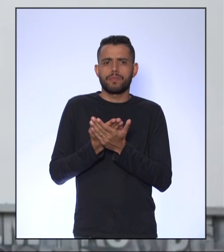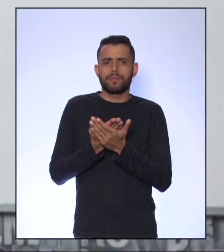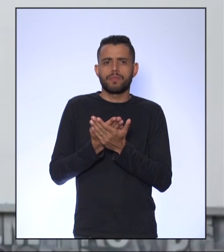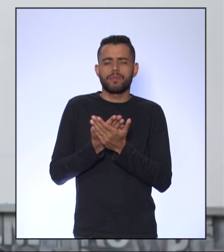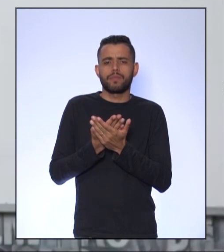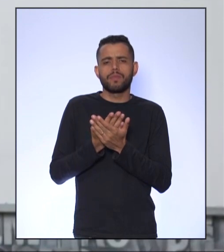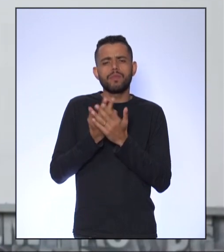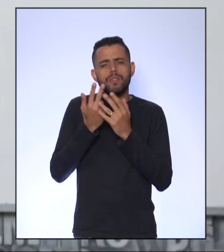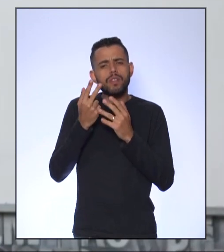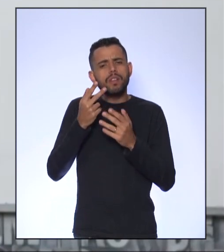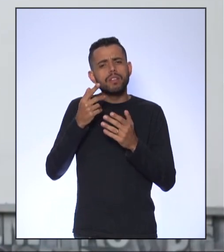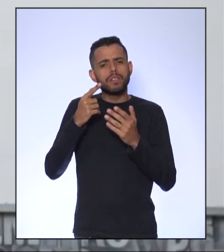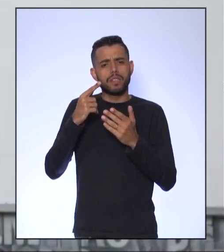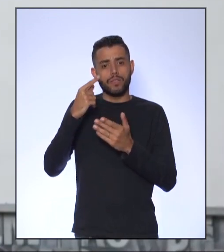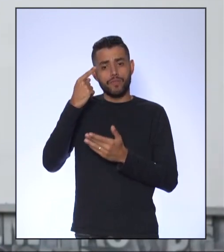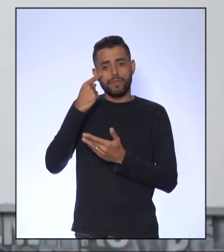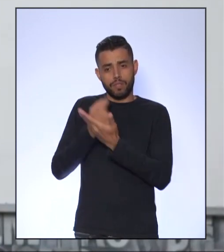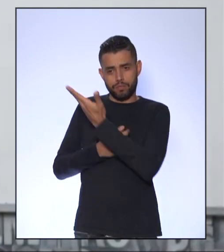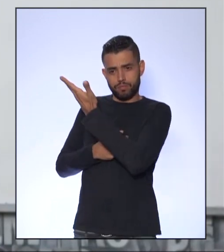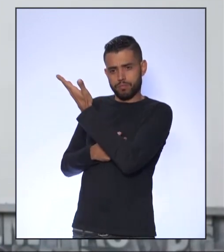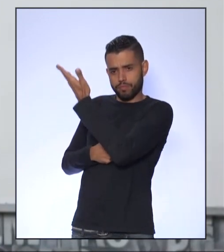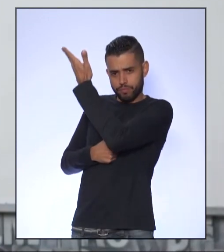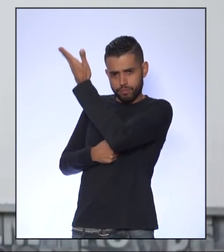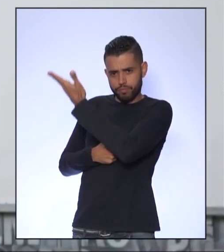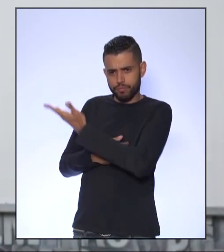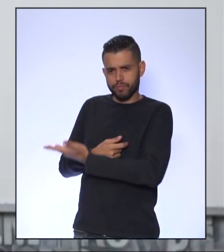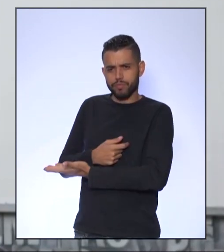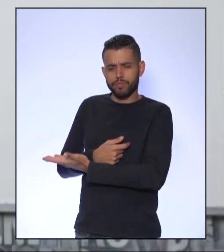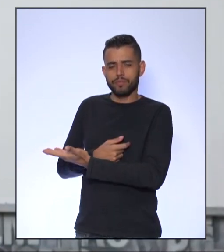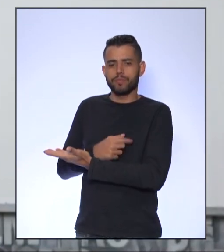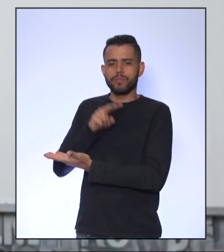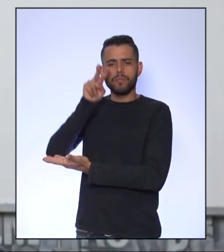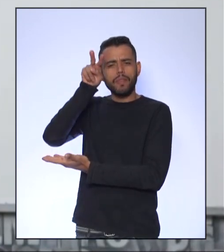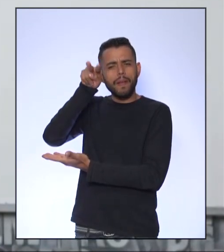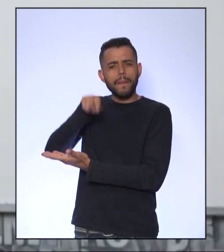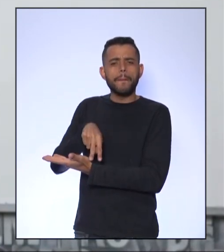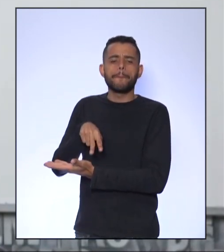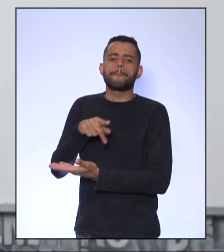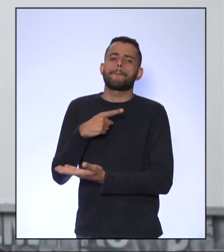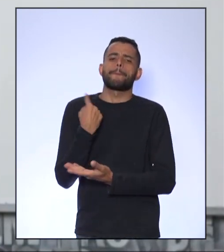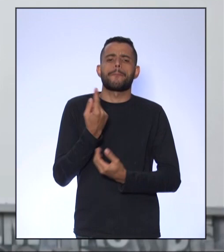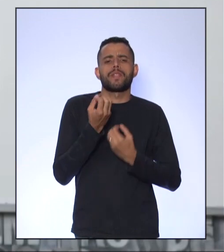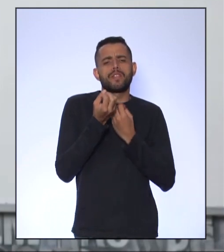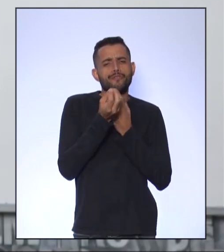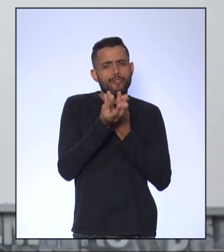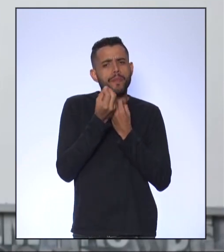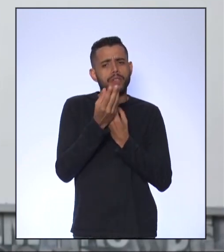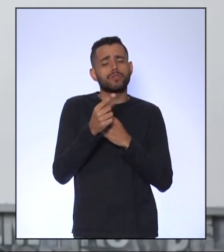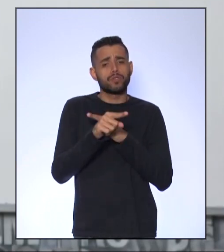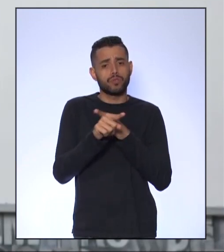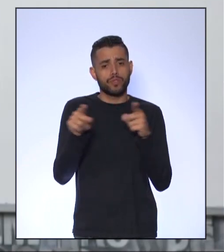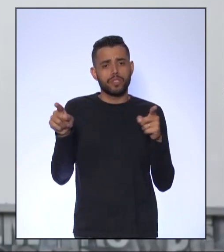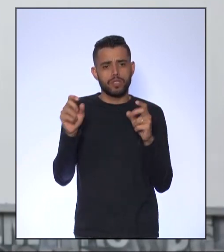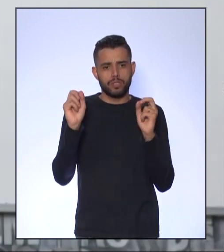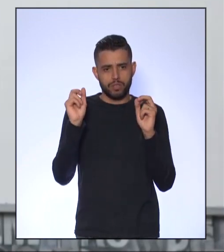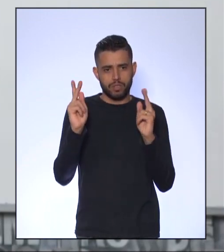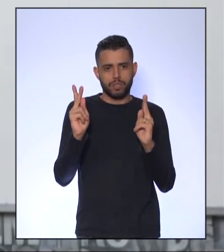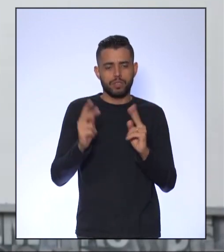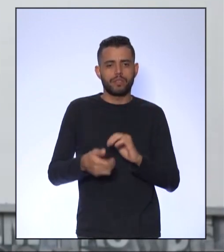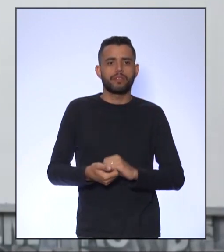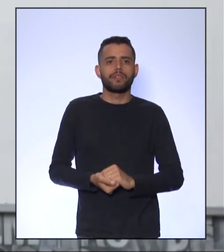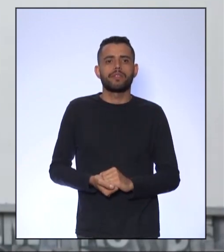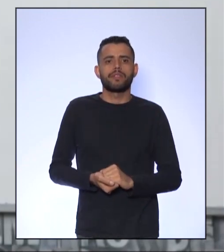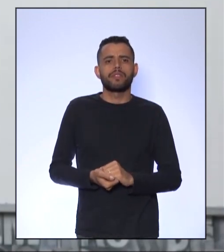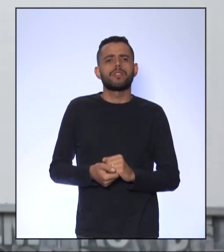Observando, esta linha aqui, nós vamos trabalhar algumas informações com vocês. Tá?